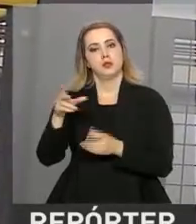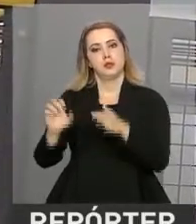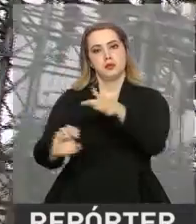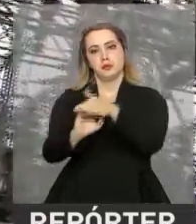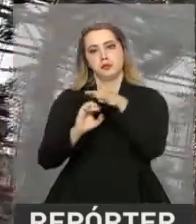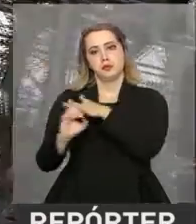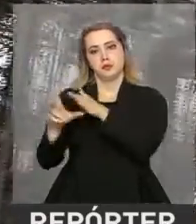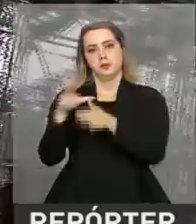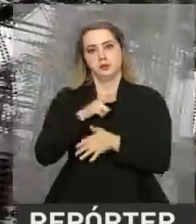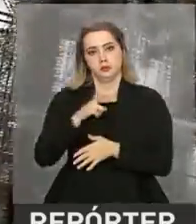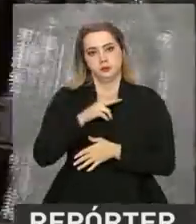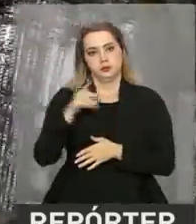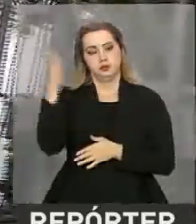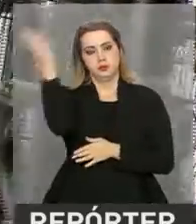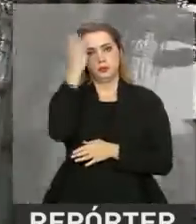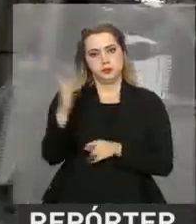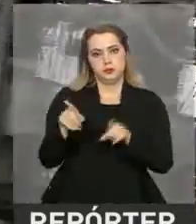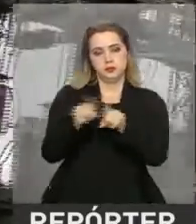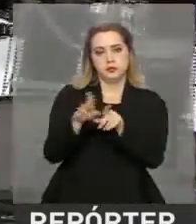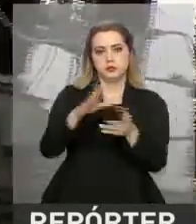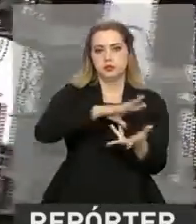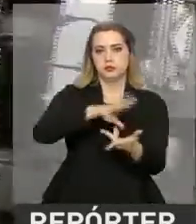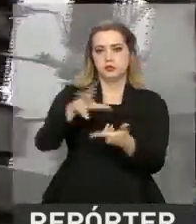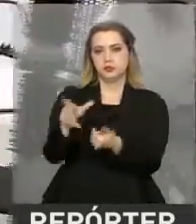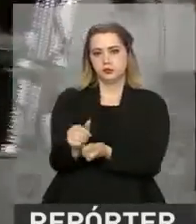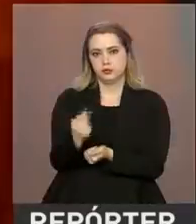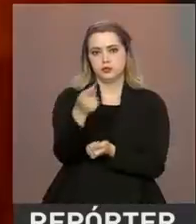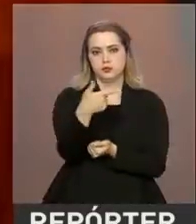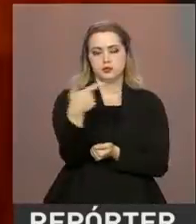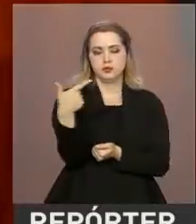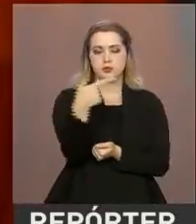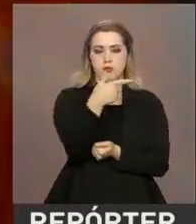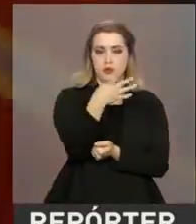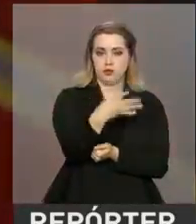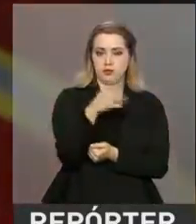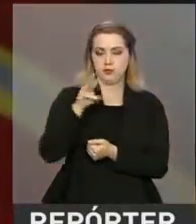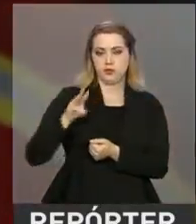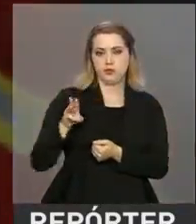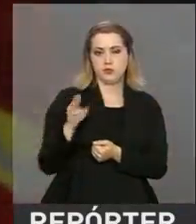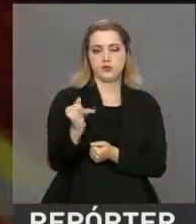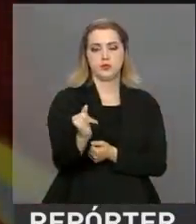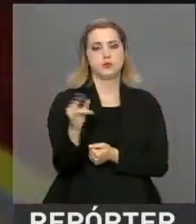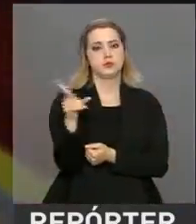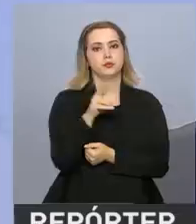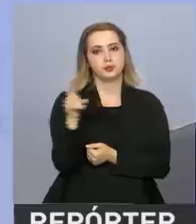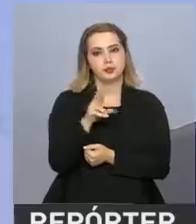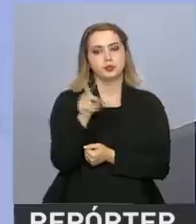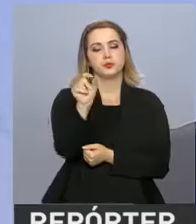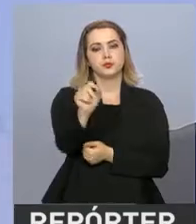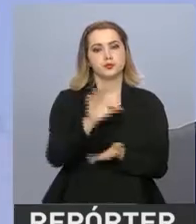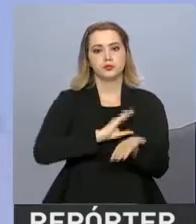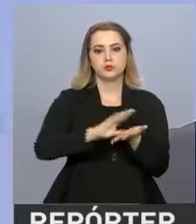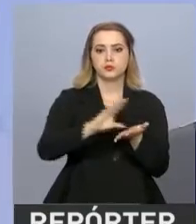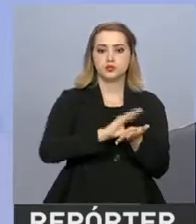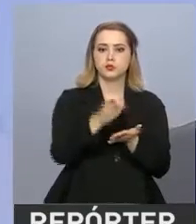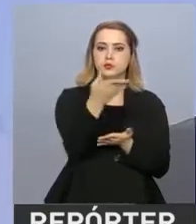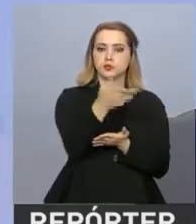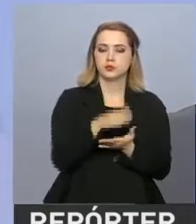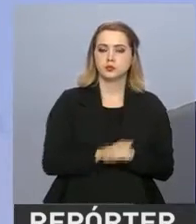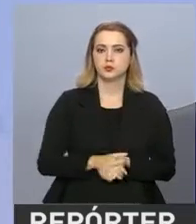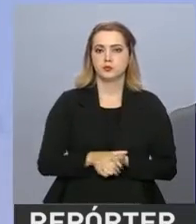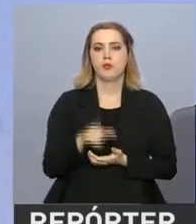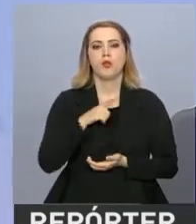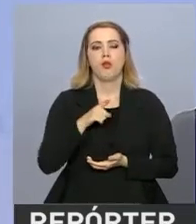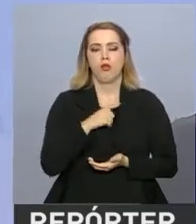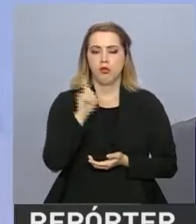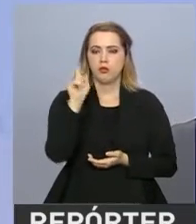exterior a previsão é de 24 bilhões de reais de investimentos até o fim do ano que vem acreditamos que as oportunidades para